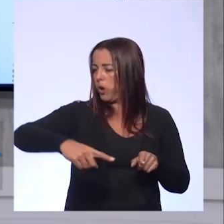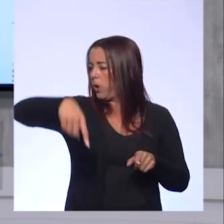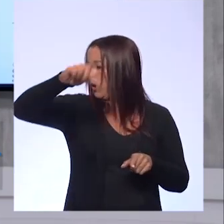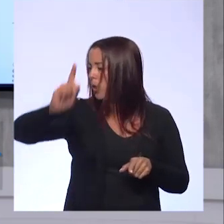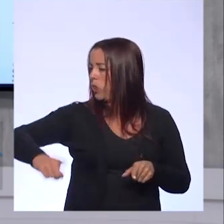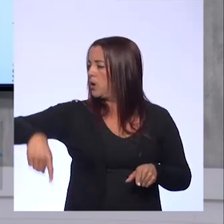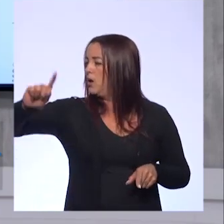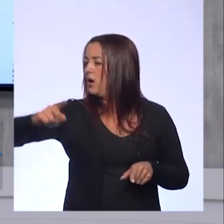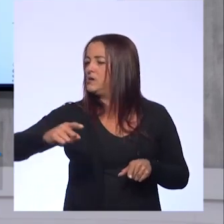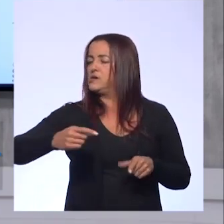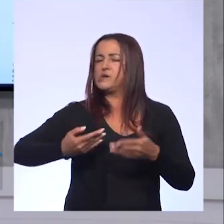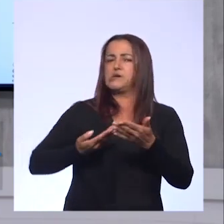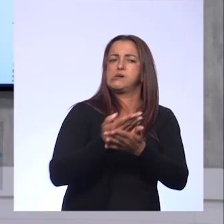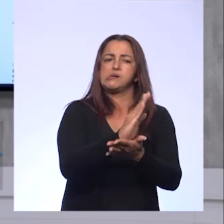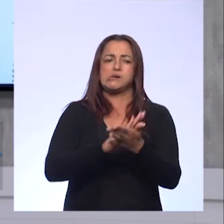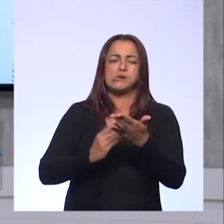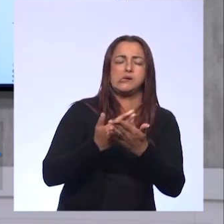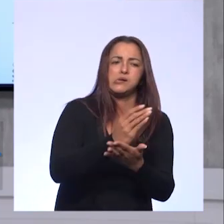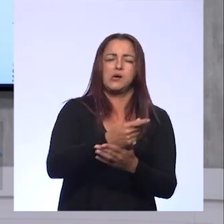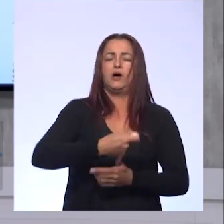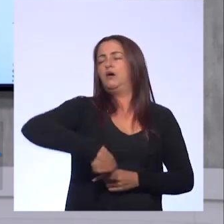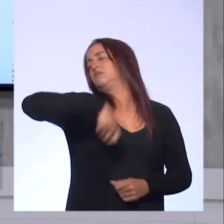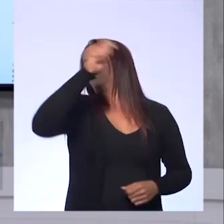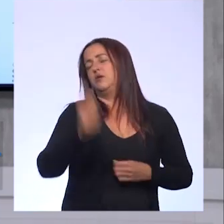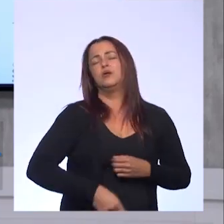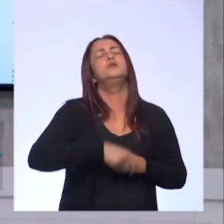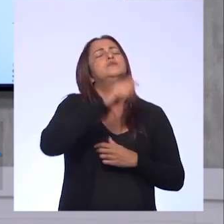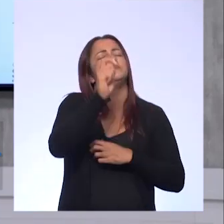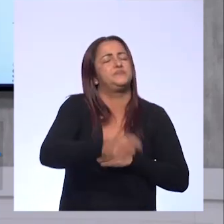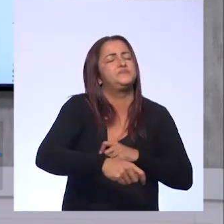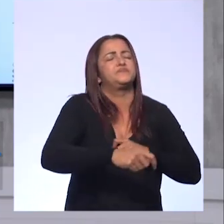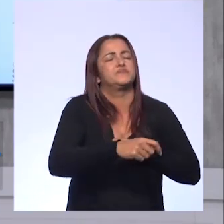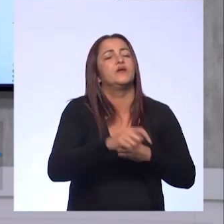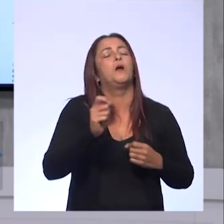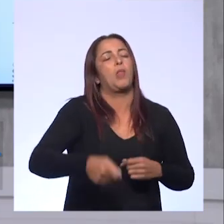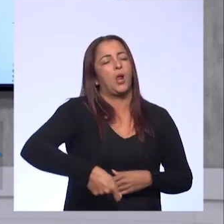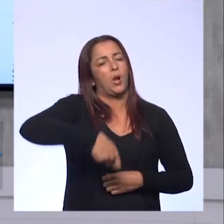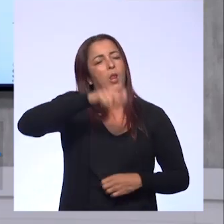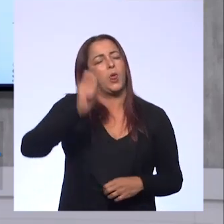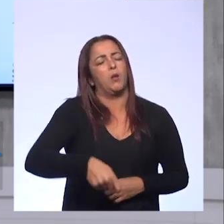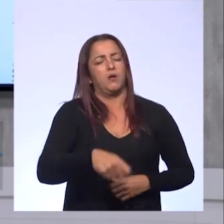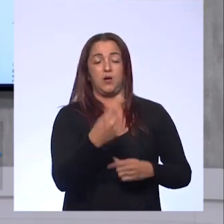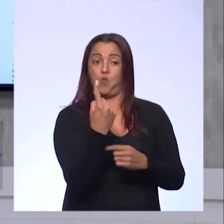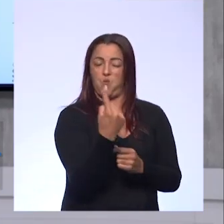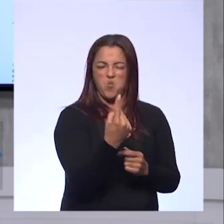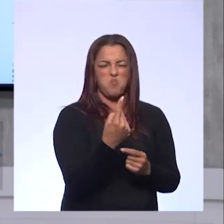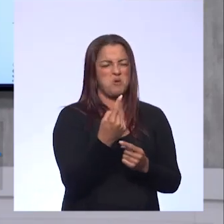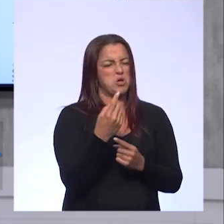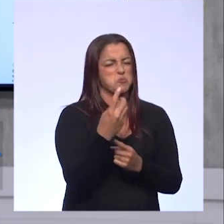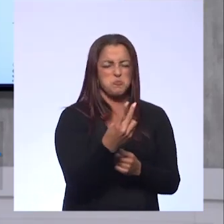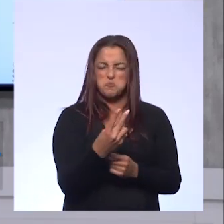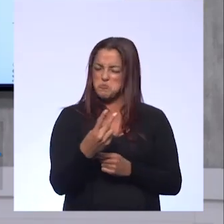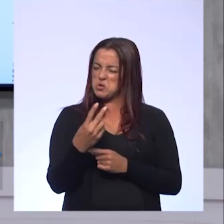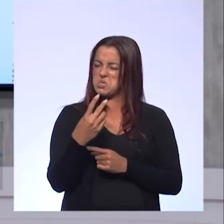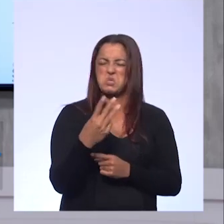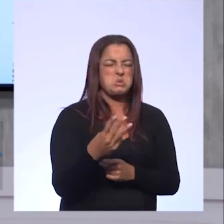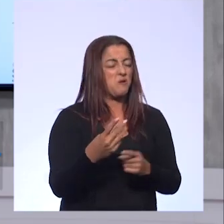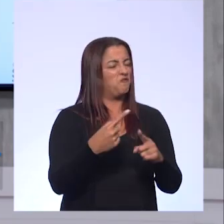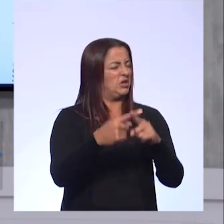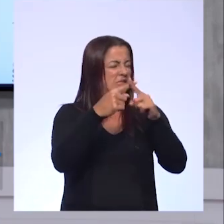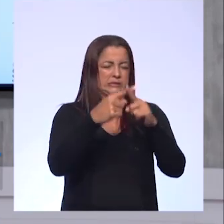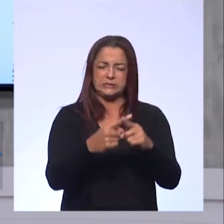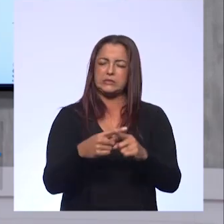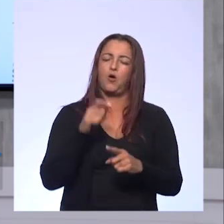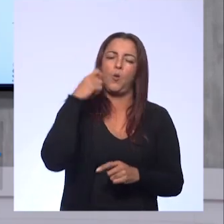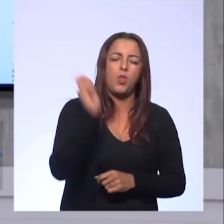eu posso ficar com esse movimento e tendo repetido várias vezes eu posso fazer uma vez duas três cada